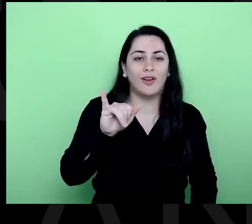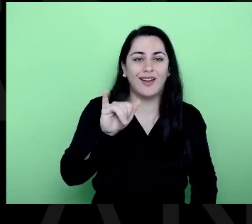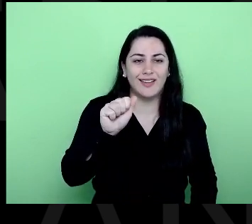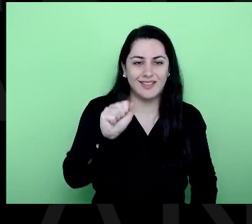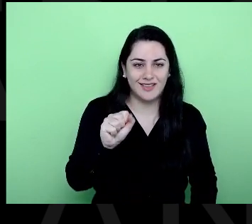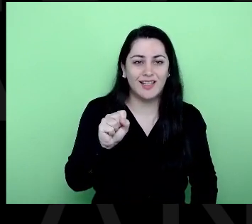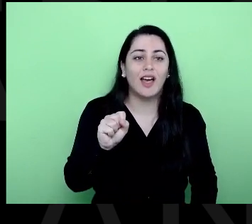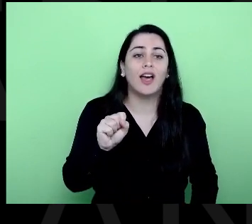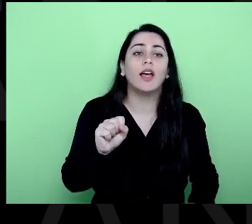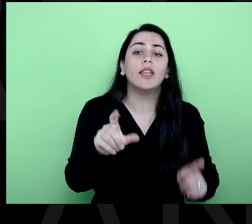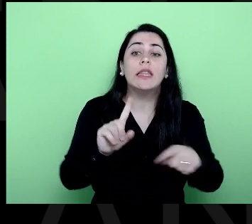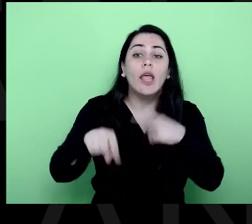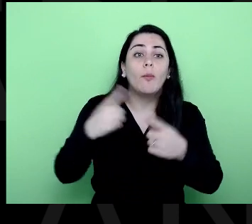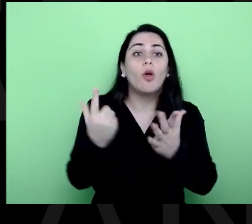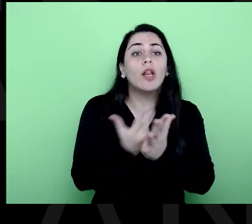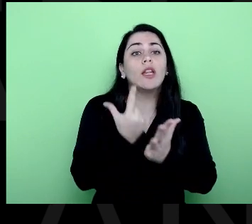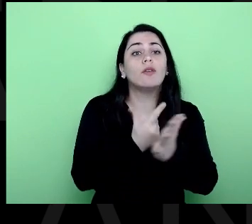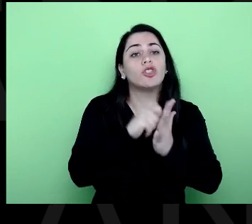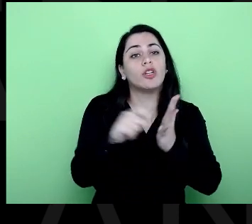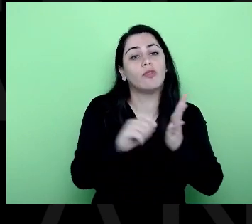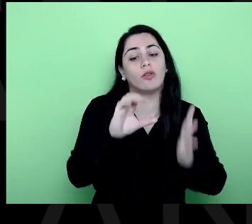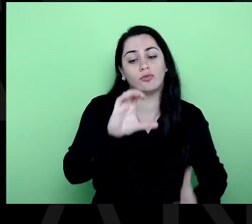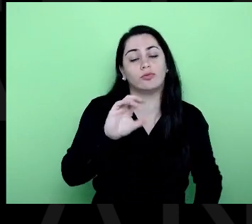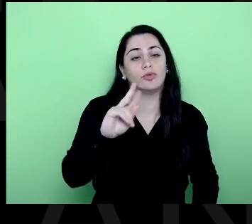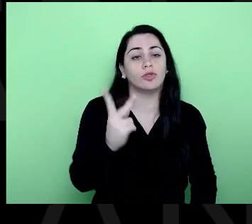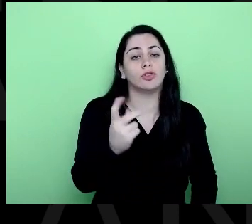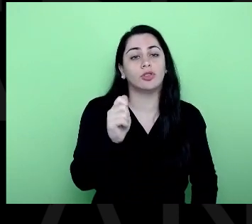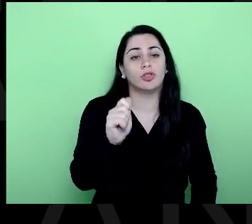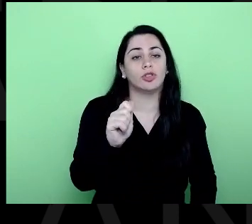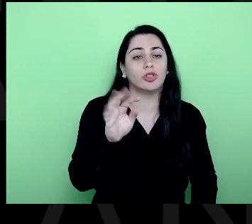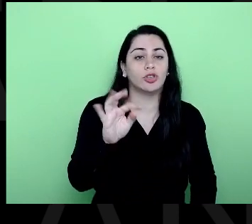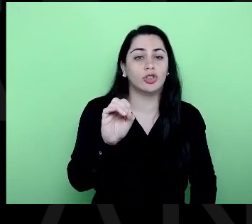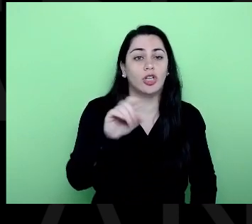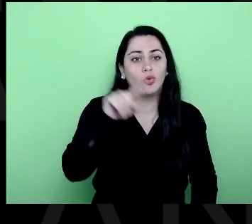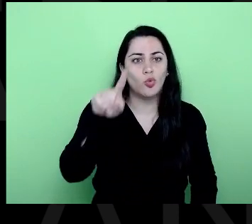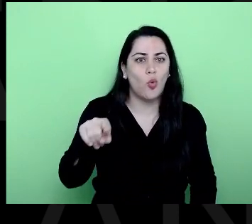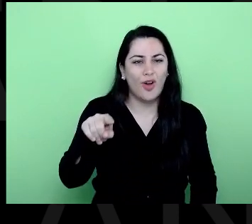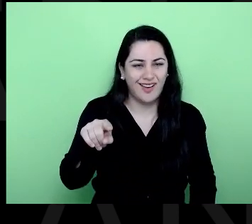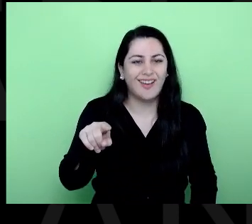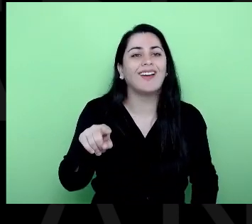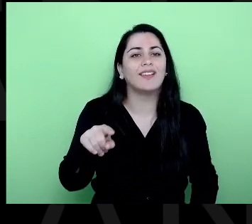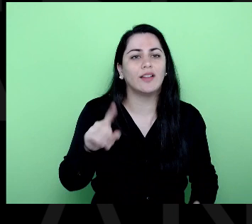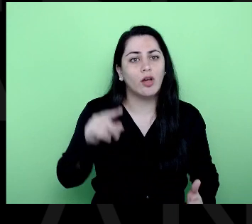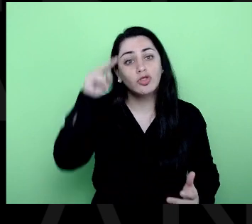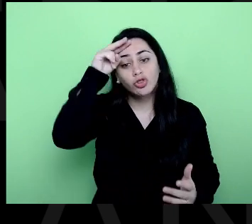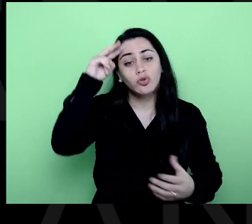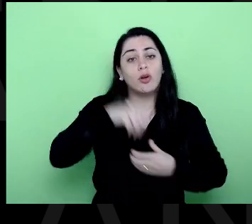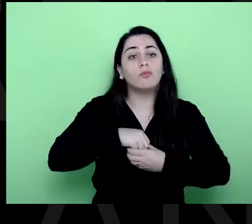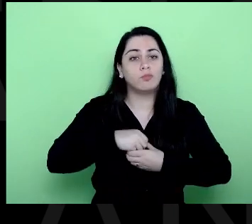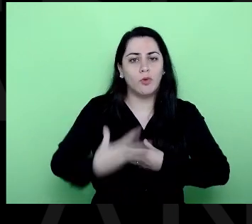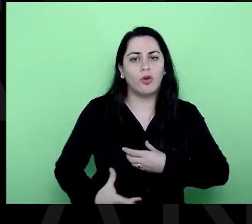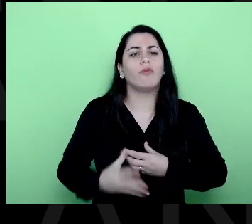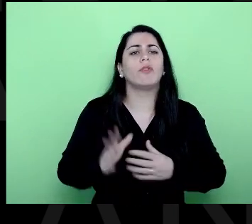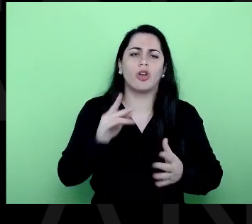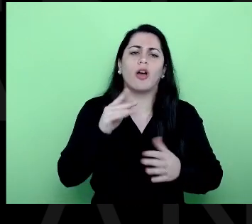uma... Nossa, esse livro é uma biografia, mas é um pano de fundo histórico, e nunca, já falei para ele